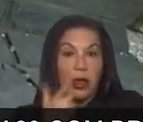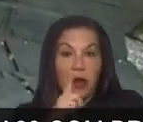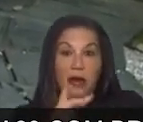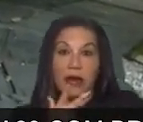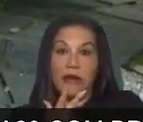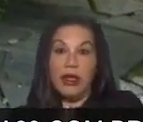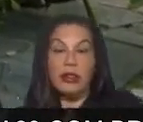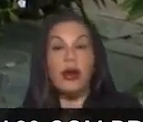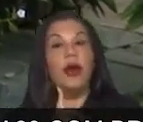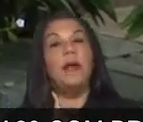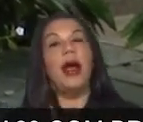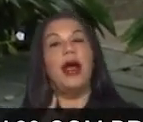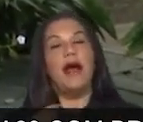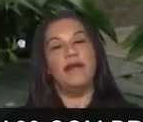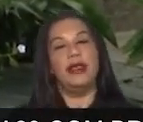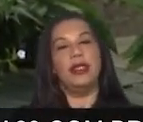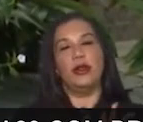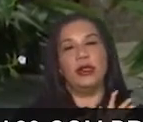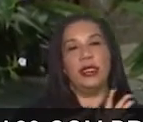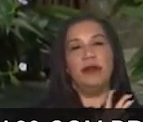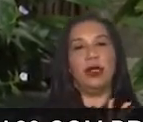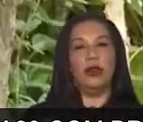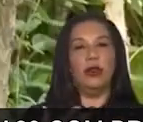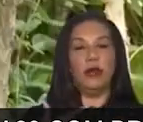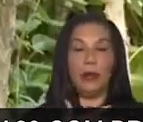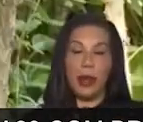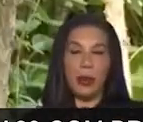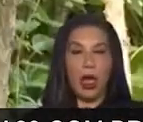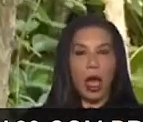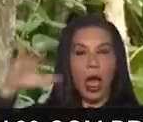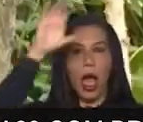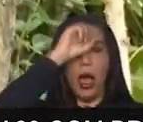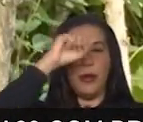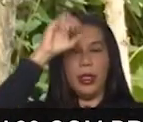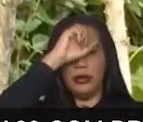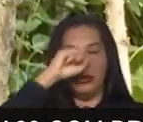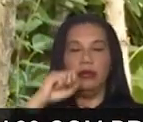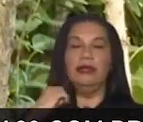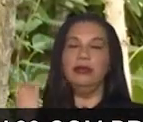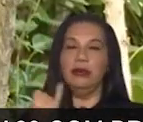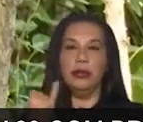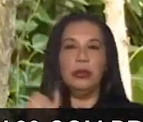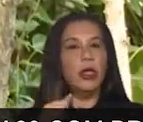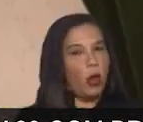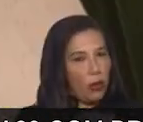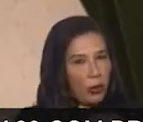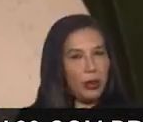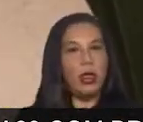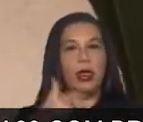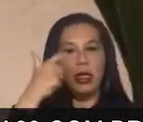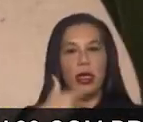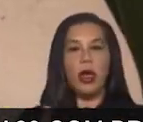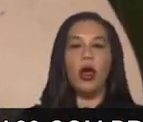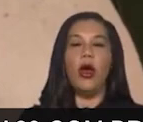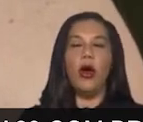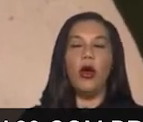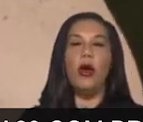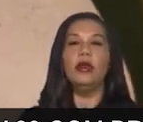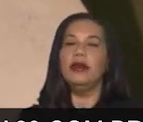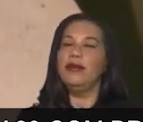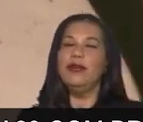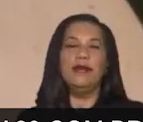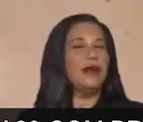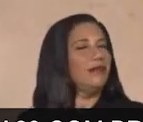novos significados. Para mim foi uma grande lição. Eu aprendi muito, eu mudei muito. Eu hoje em dia tento viver ao